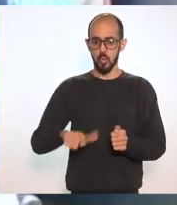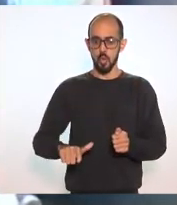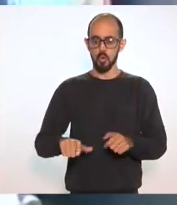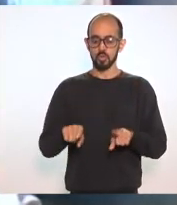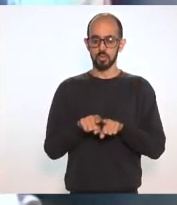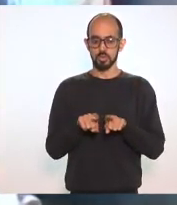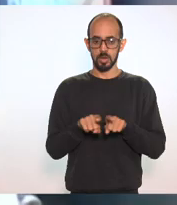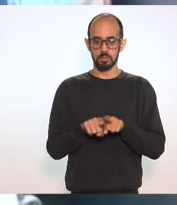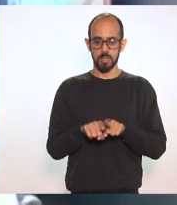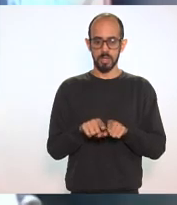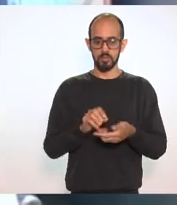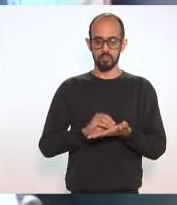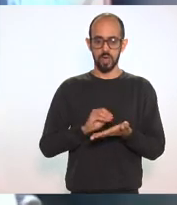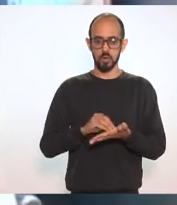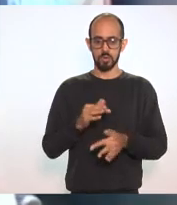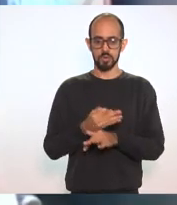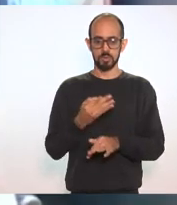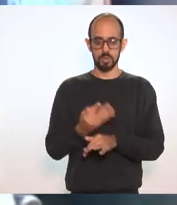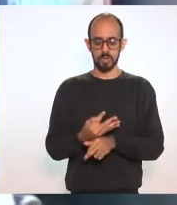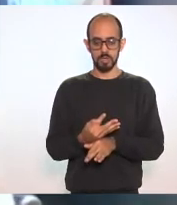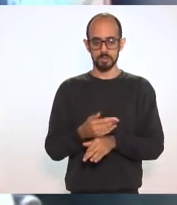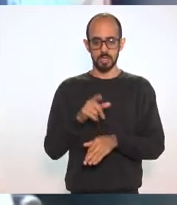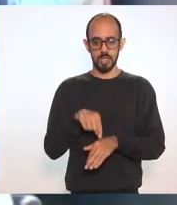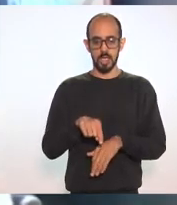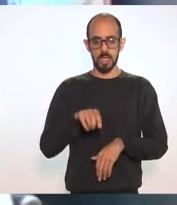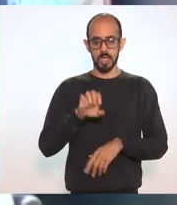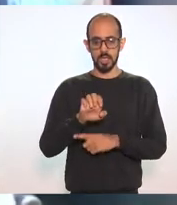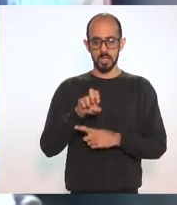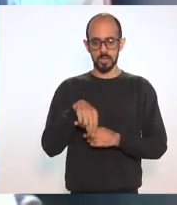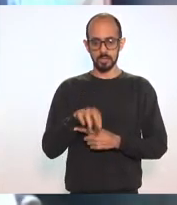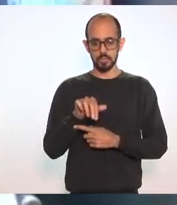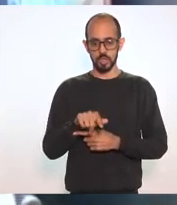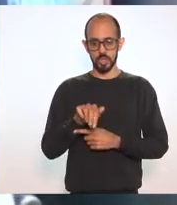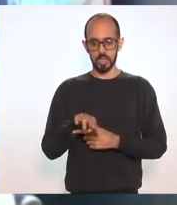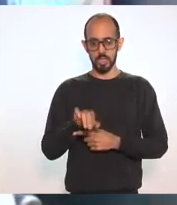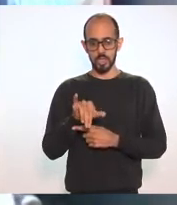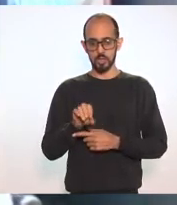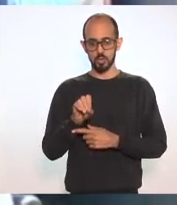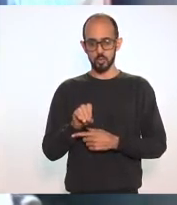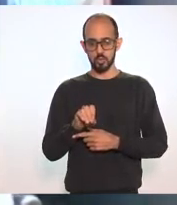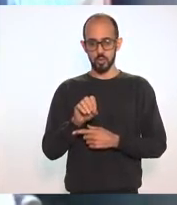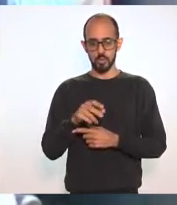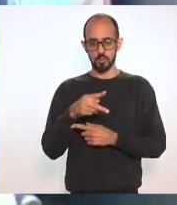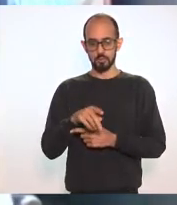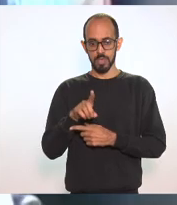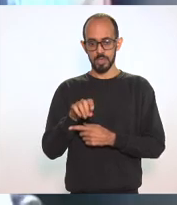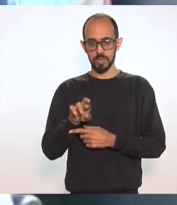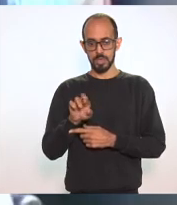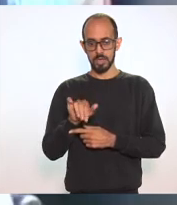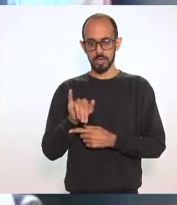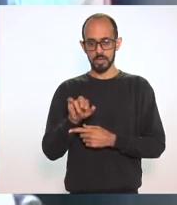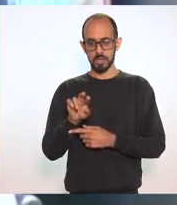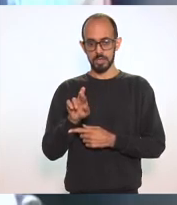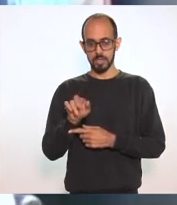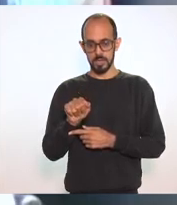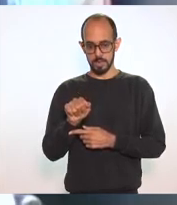de intolerância, Engenheiro Pedreira. Engenheiro Pedreira, em Japeri também, a